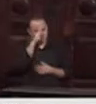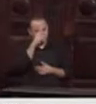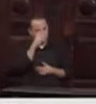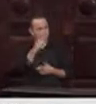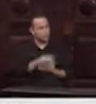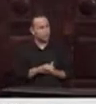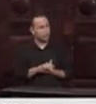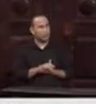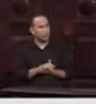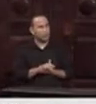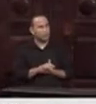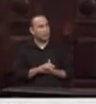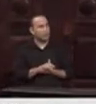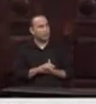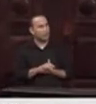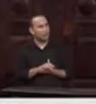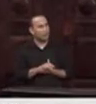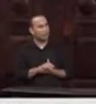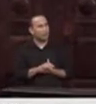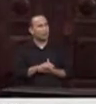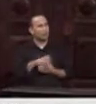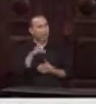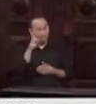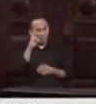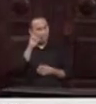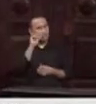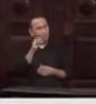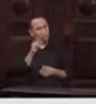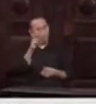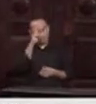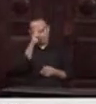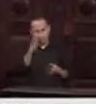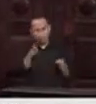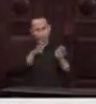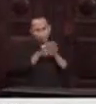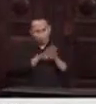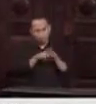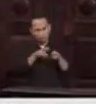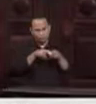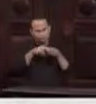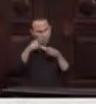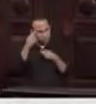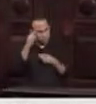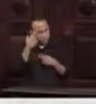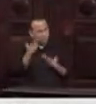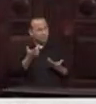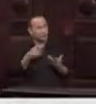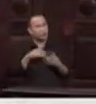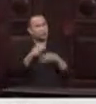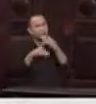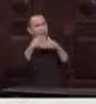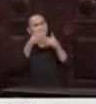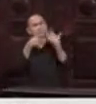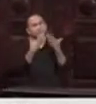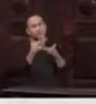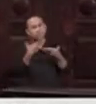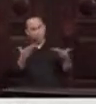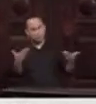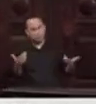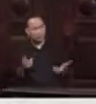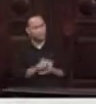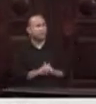Hospital Colônia de Vargem Alegre. É bom lembrar que o hospital fechou no contexto da reforma psiquiátrica, no contexto do avanço das ideias